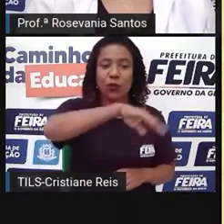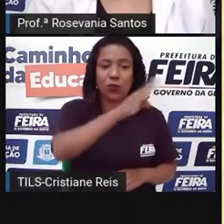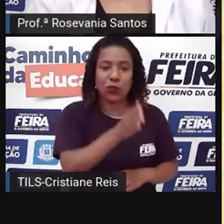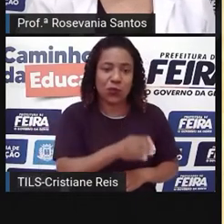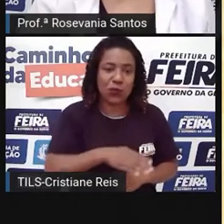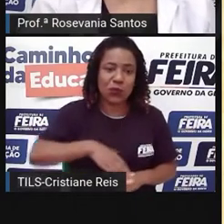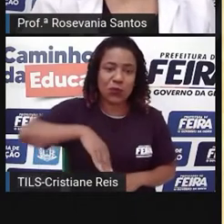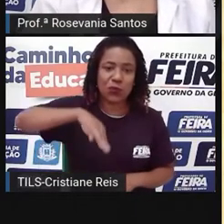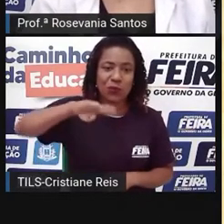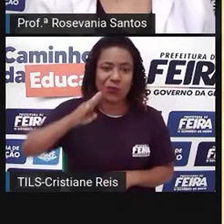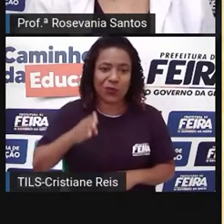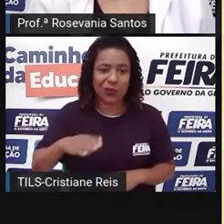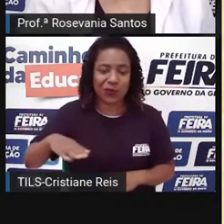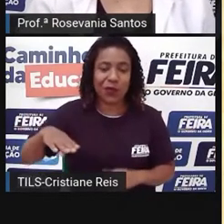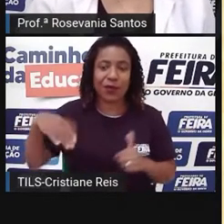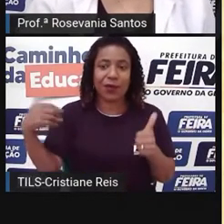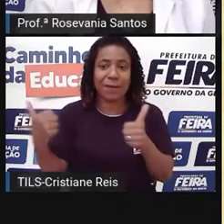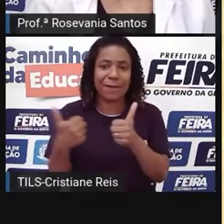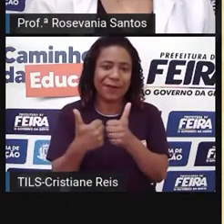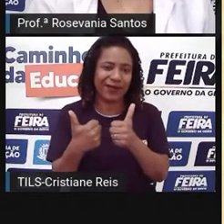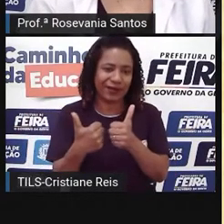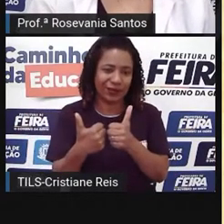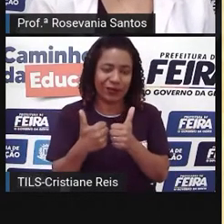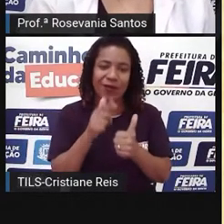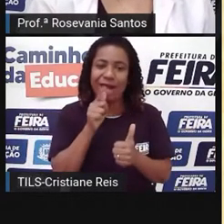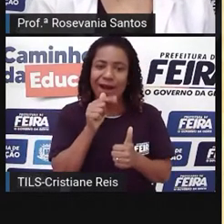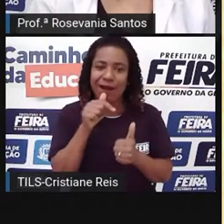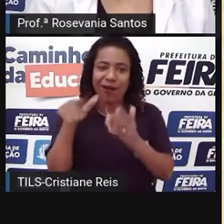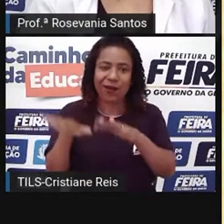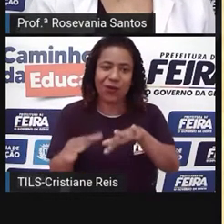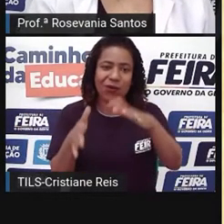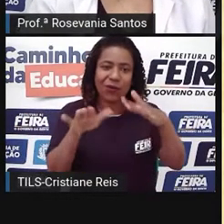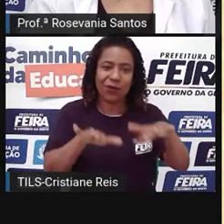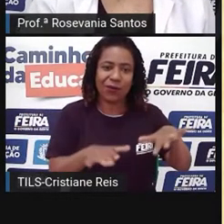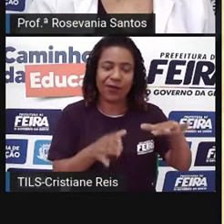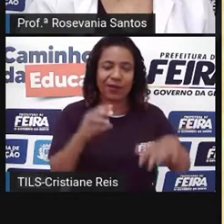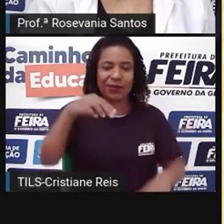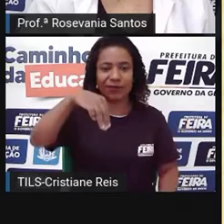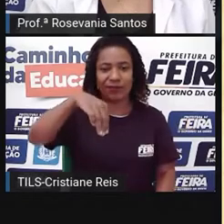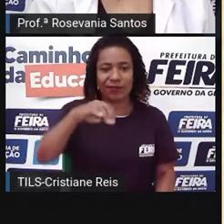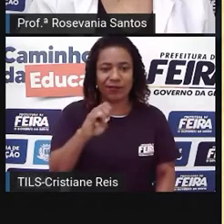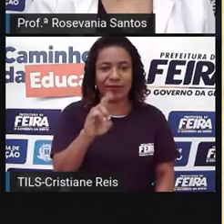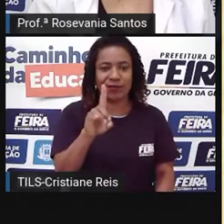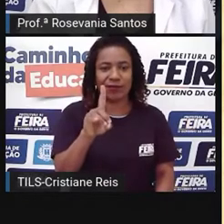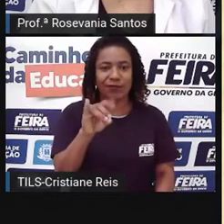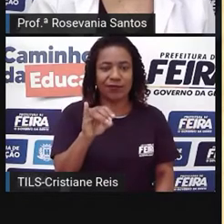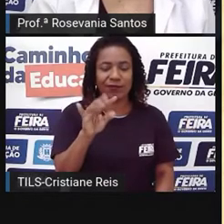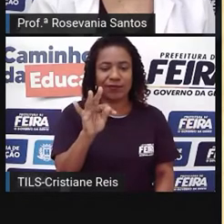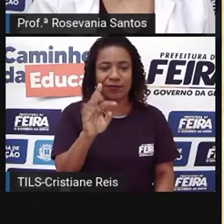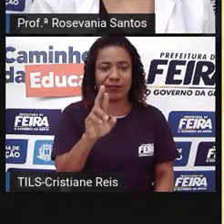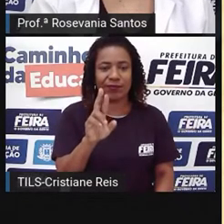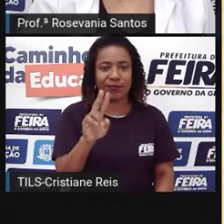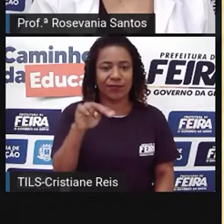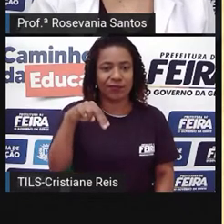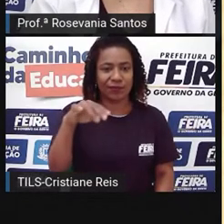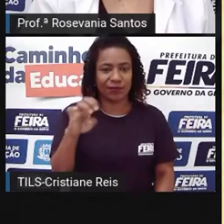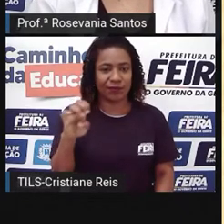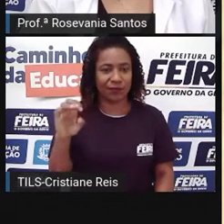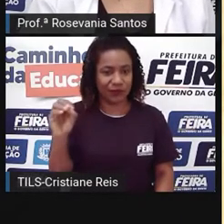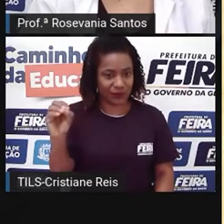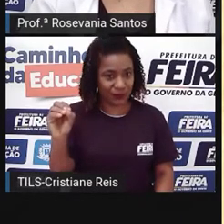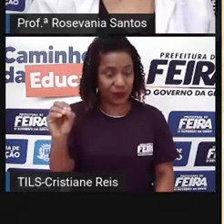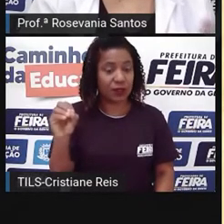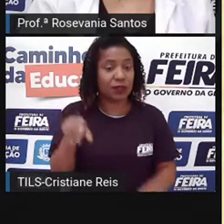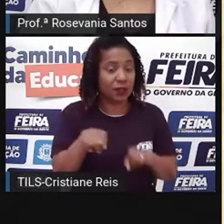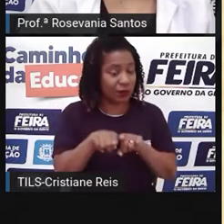do mar Mediterrâneo, e as áreas mais aplainadas, né, as próximas de rio, que são as áreas de planícies,